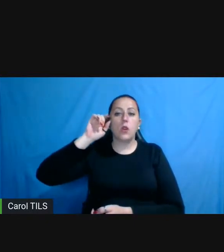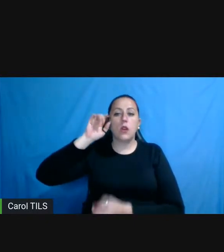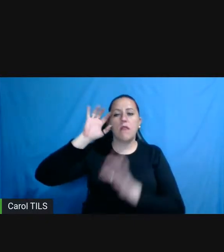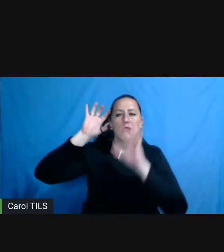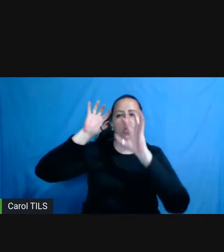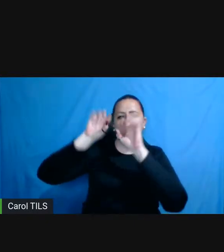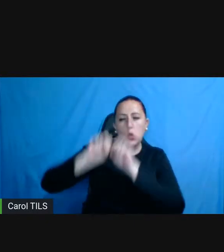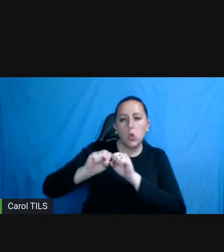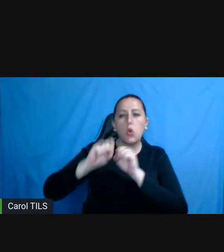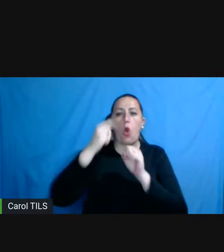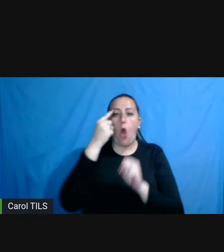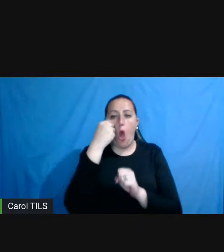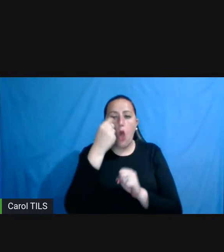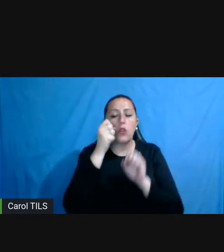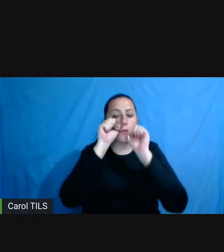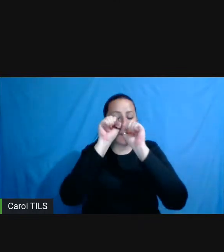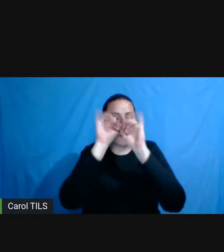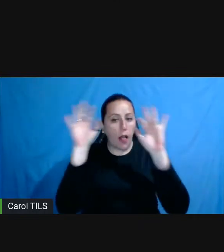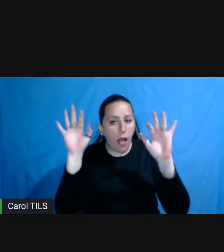olhos claros,